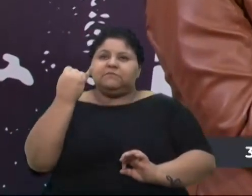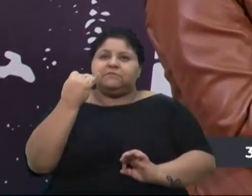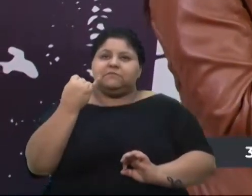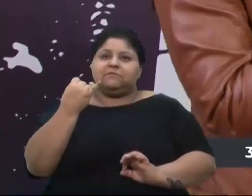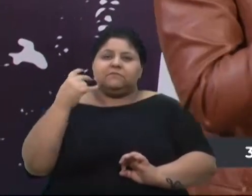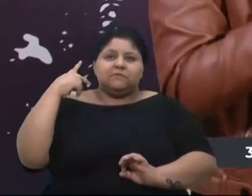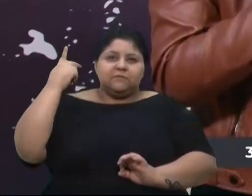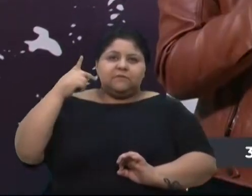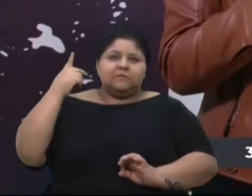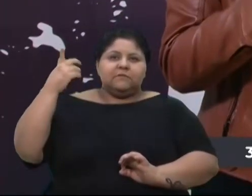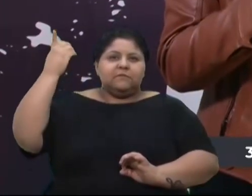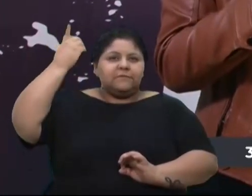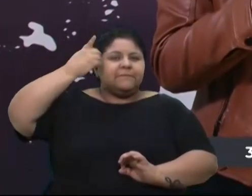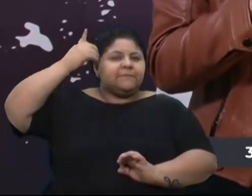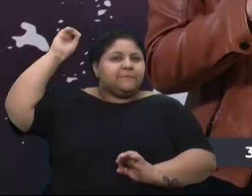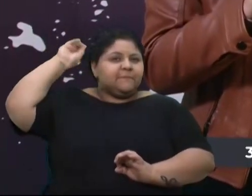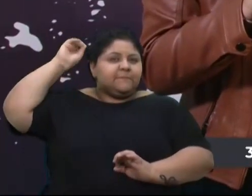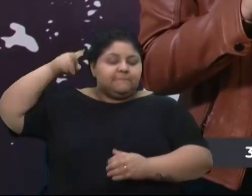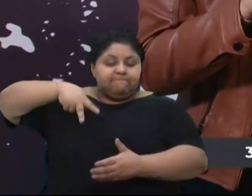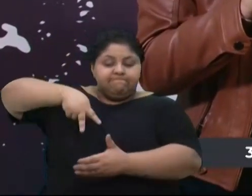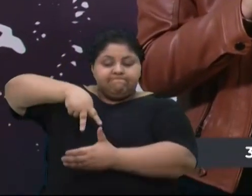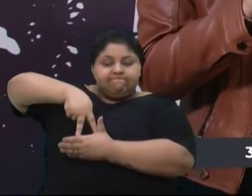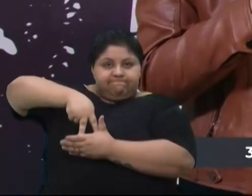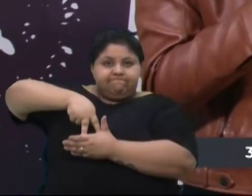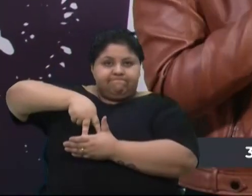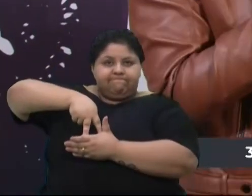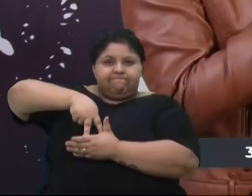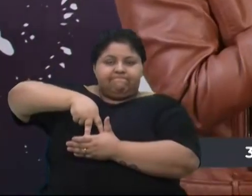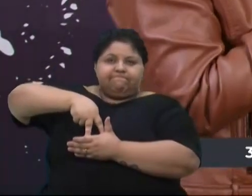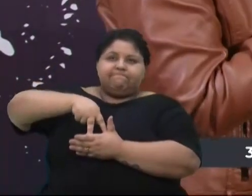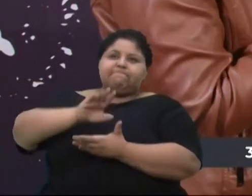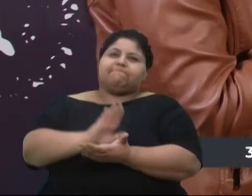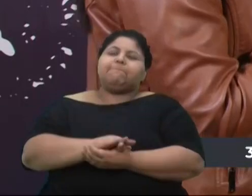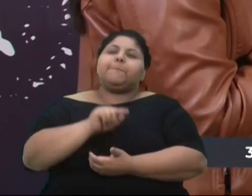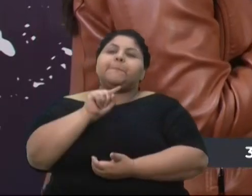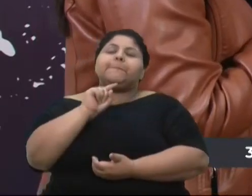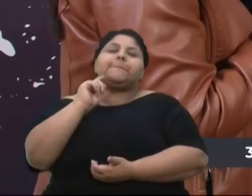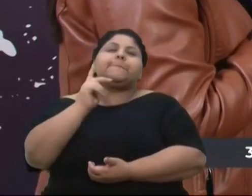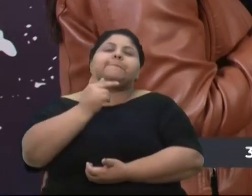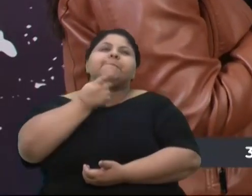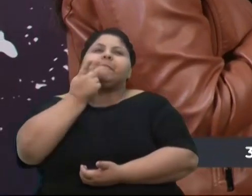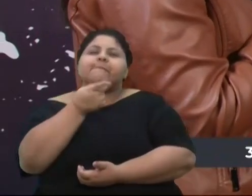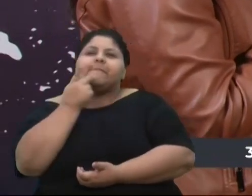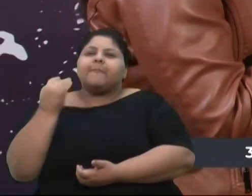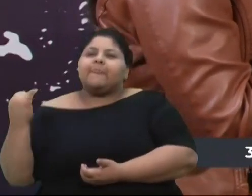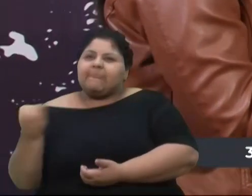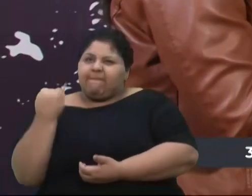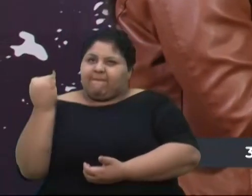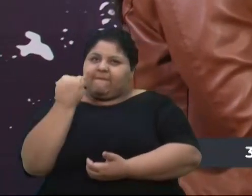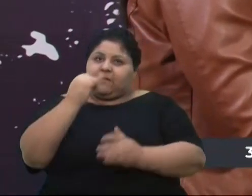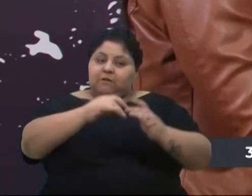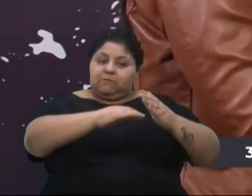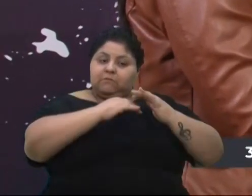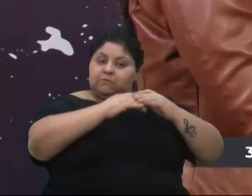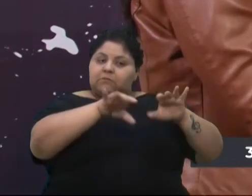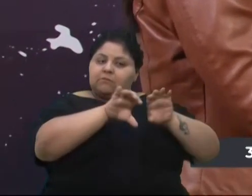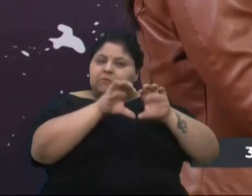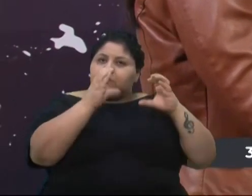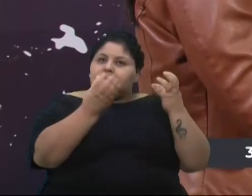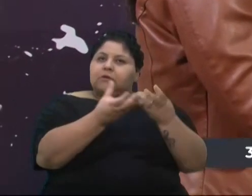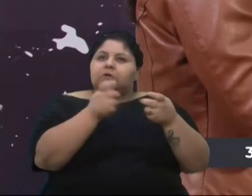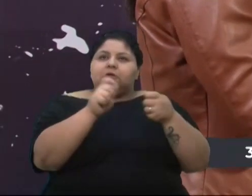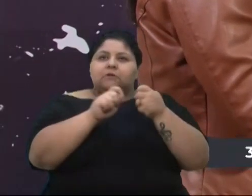pelo vereador Lucas Gil na tribuna do Grande Expediente. O senhor falou, então, sobre a importância do movimento comunitário, né? Fez